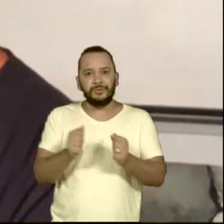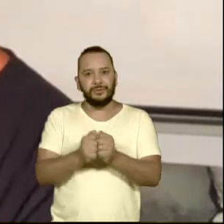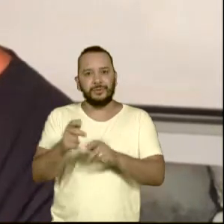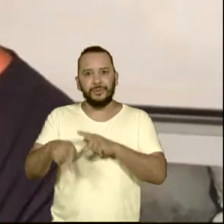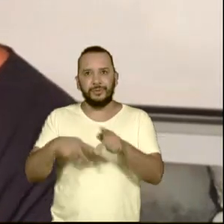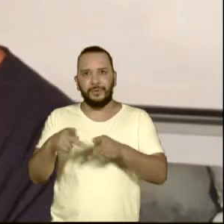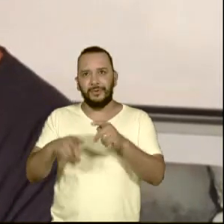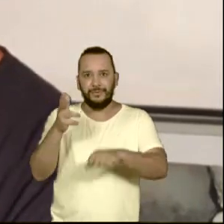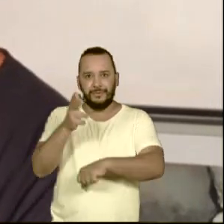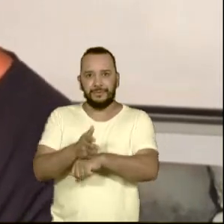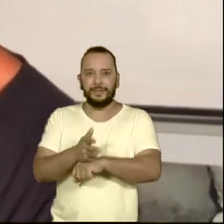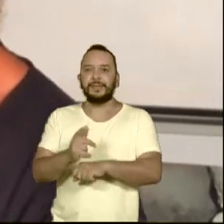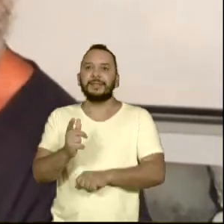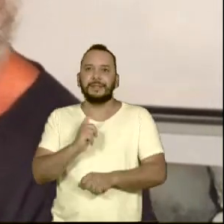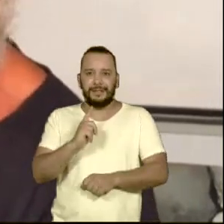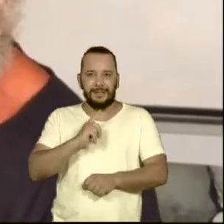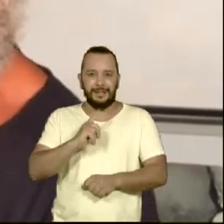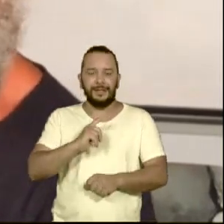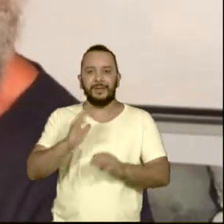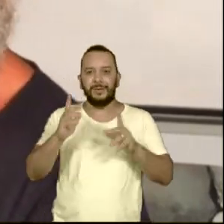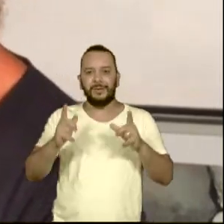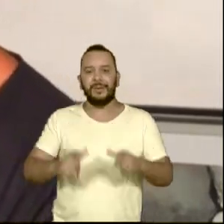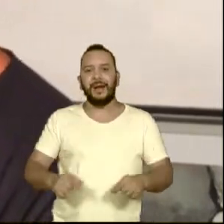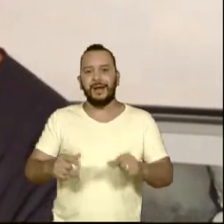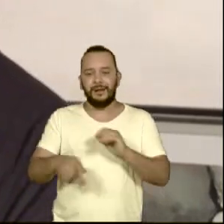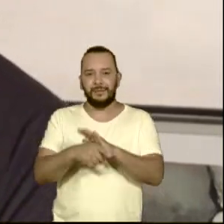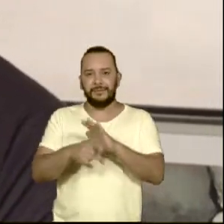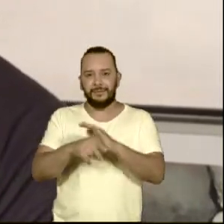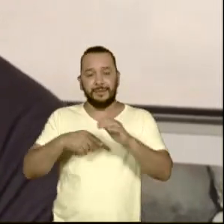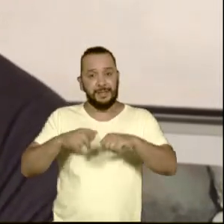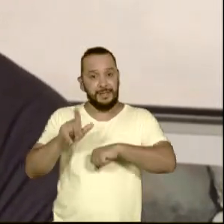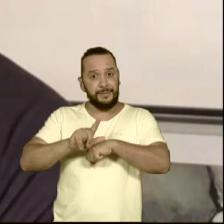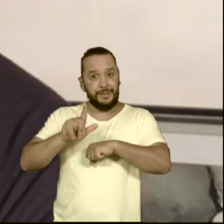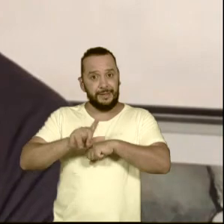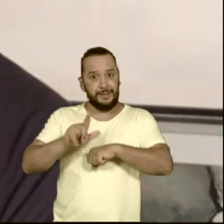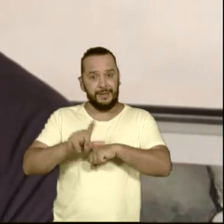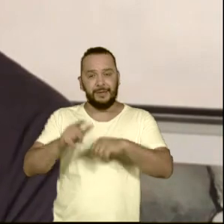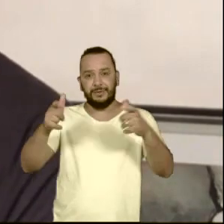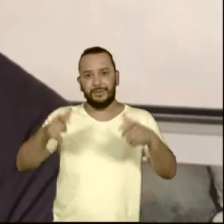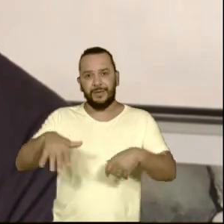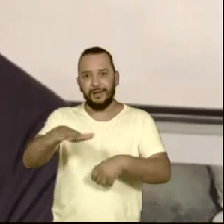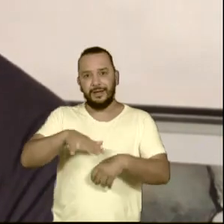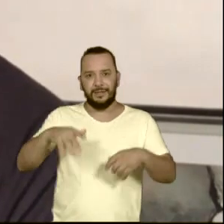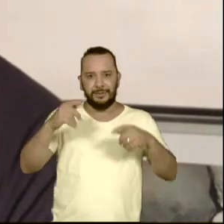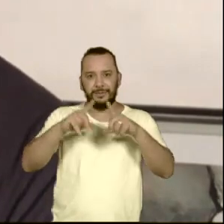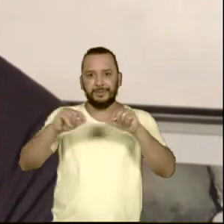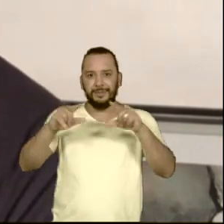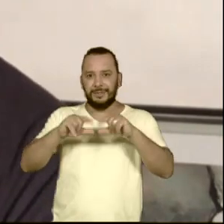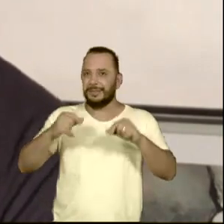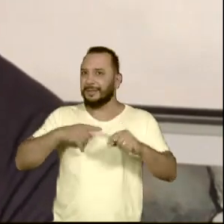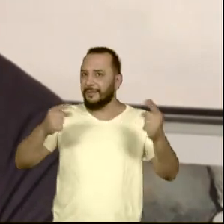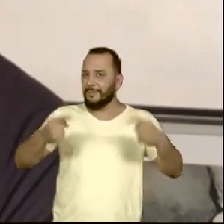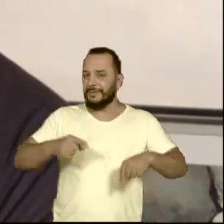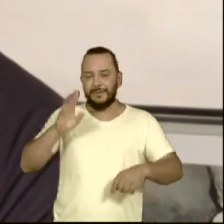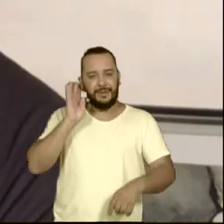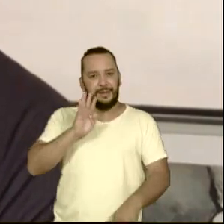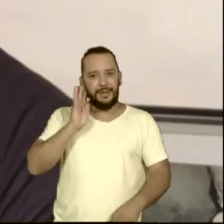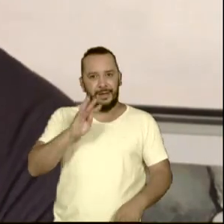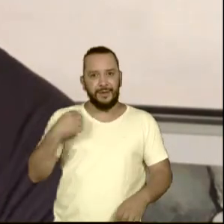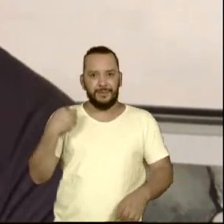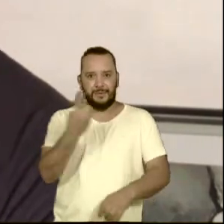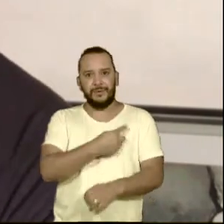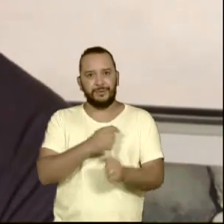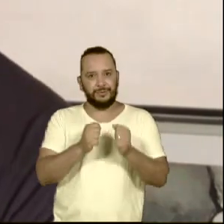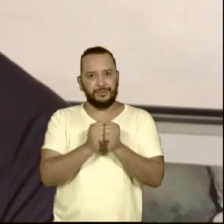fazendo as cenas. A gente foi para a liberdade, em um bairro em São Paulo que parece um bairro japonês. Enfim, desafios muito legais que a gente faz com bonecos e que,